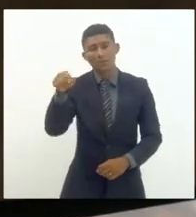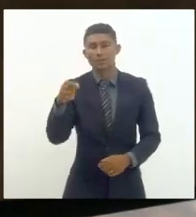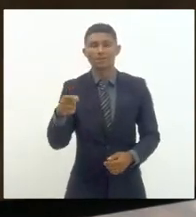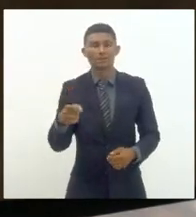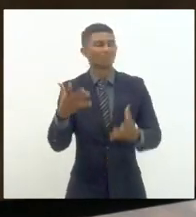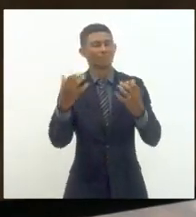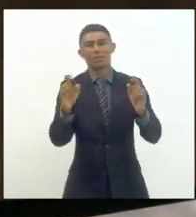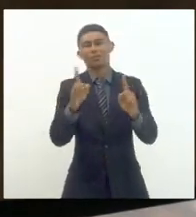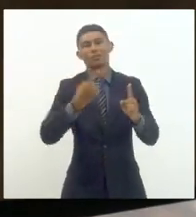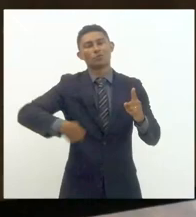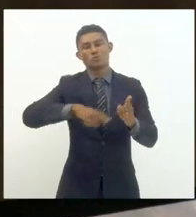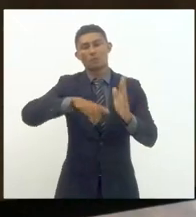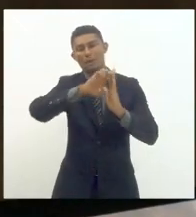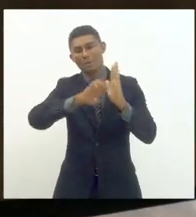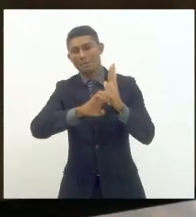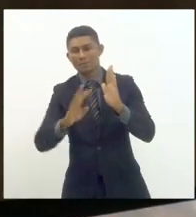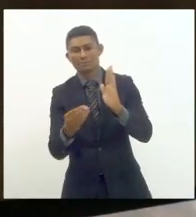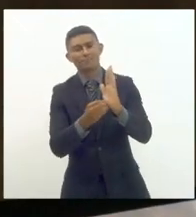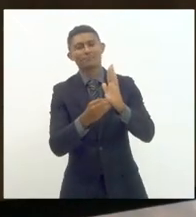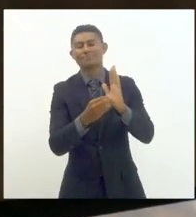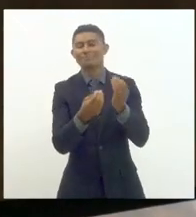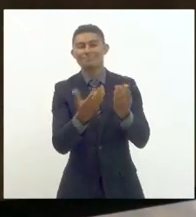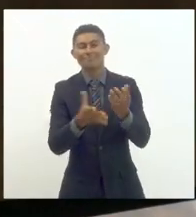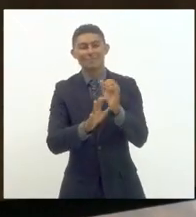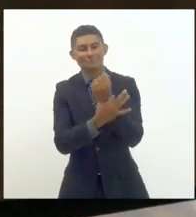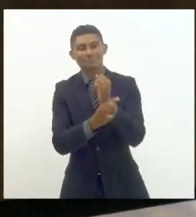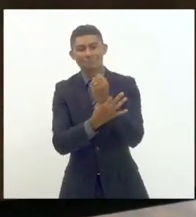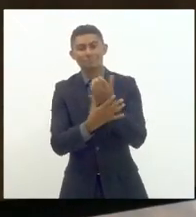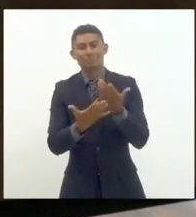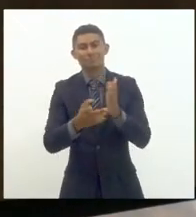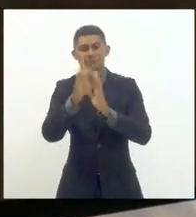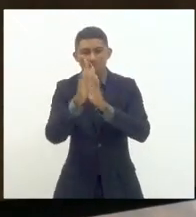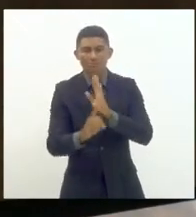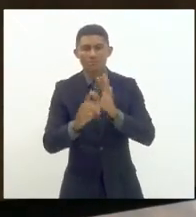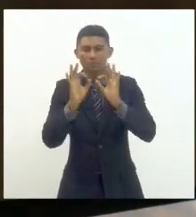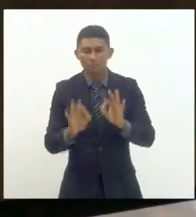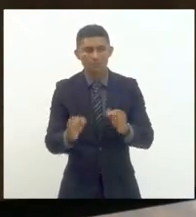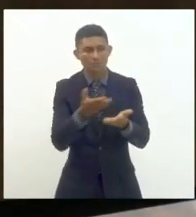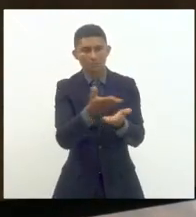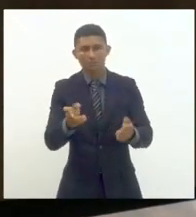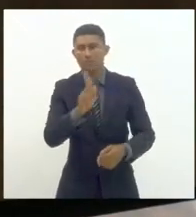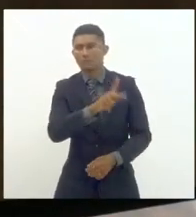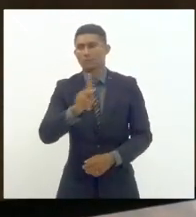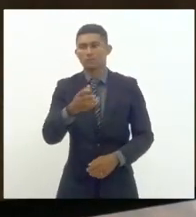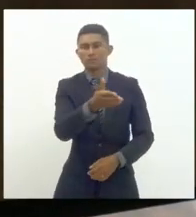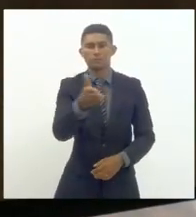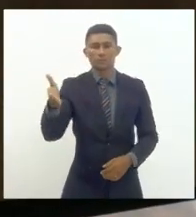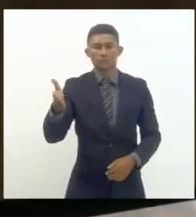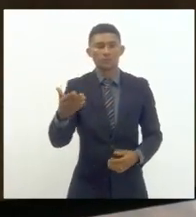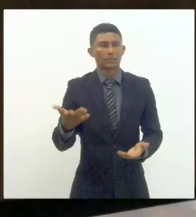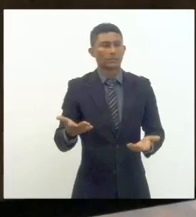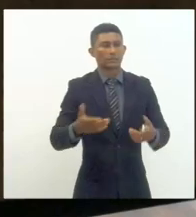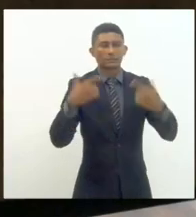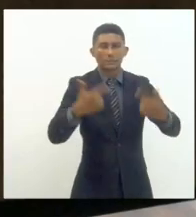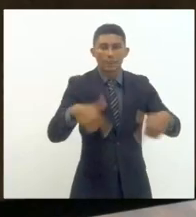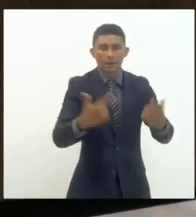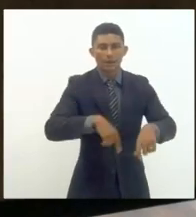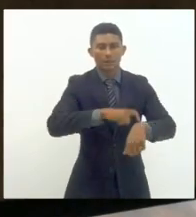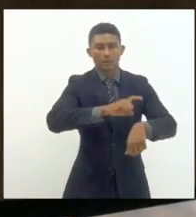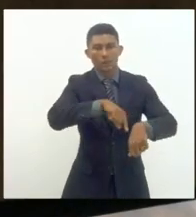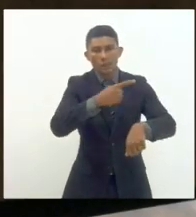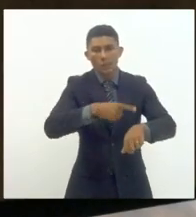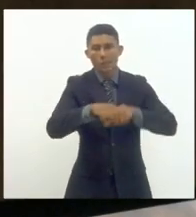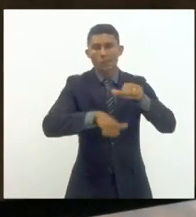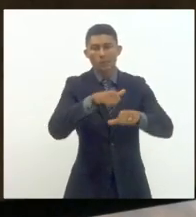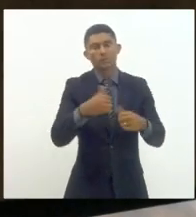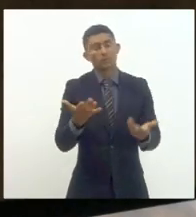emendasse para garantir esse direito do professor não ter o seu regime de trabalho alterado, eu